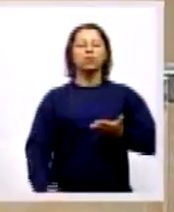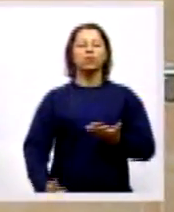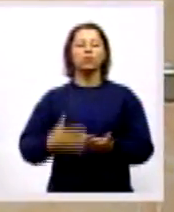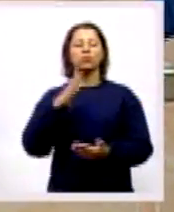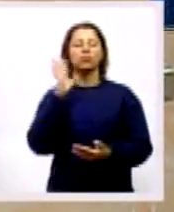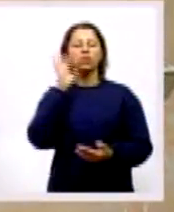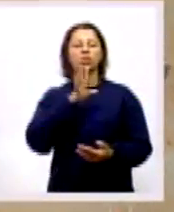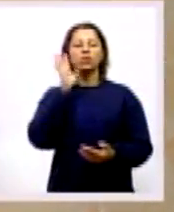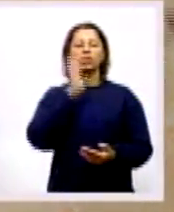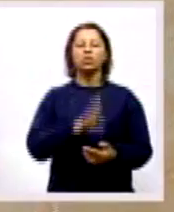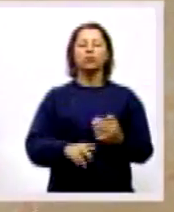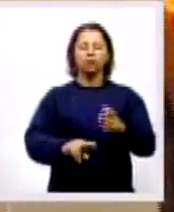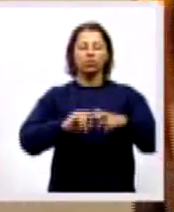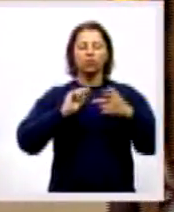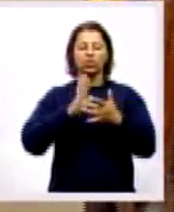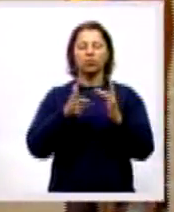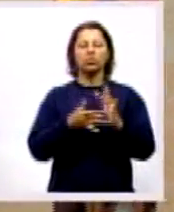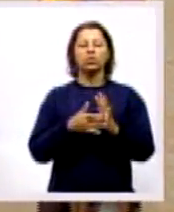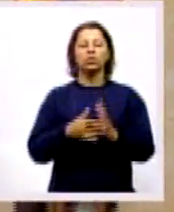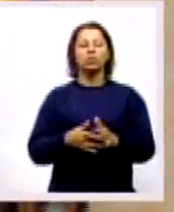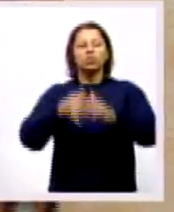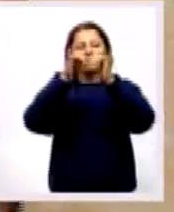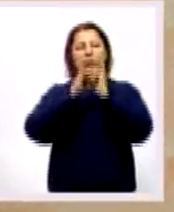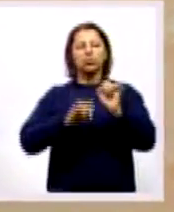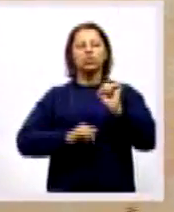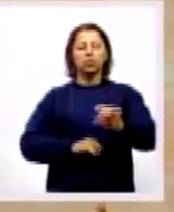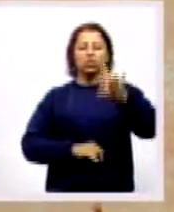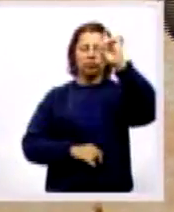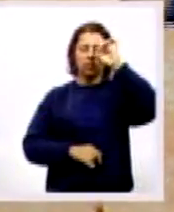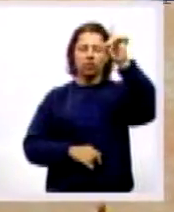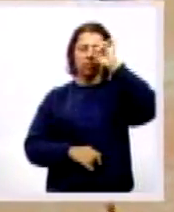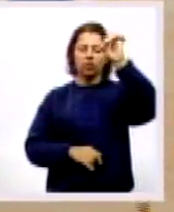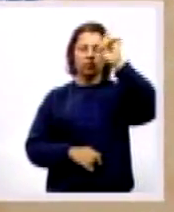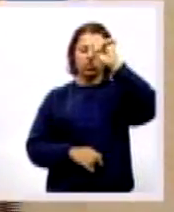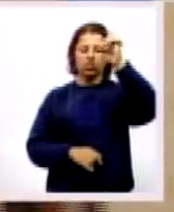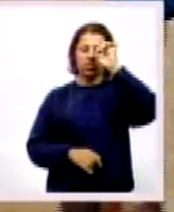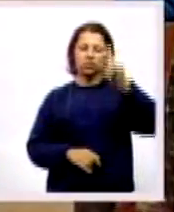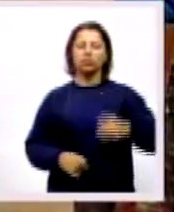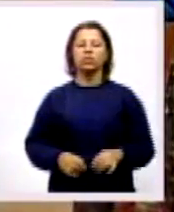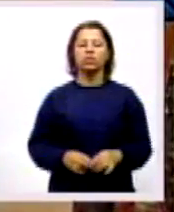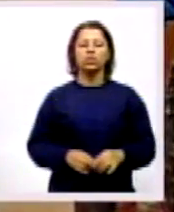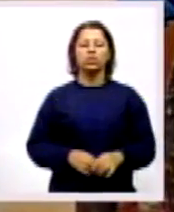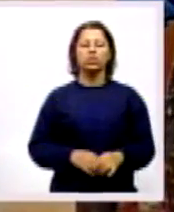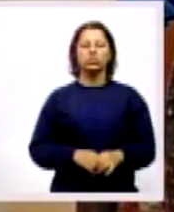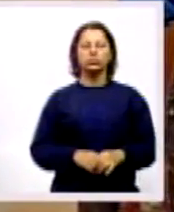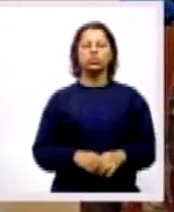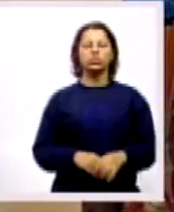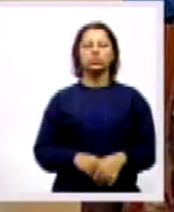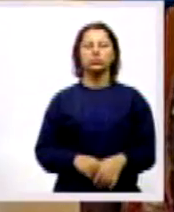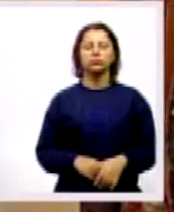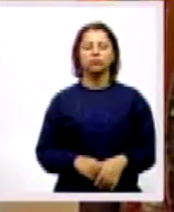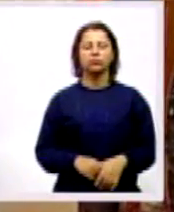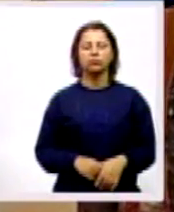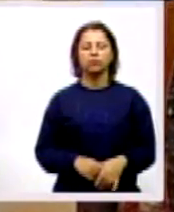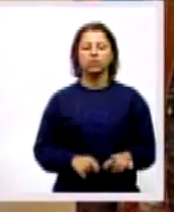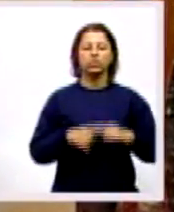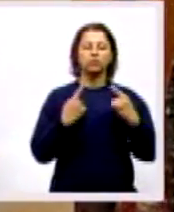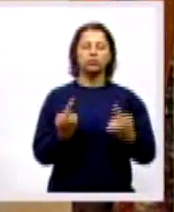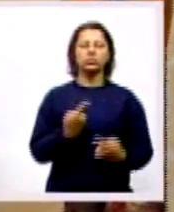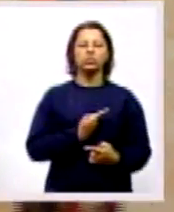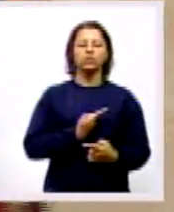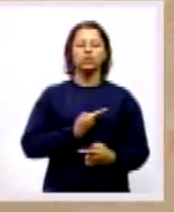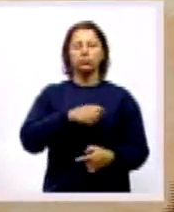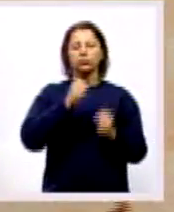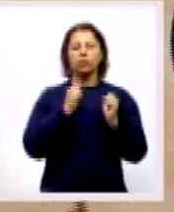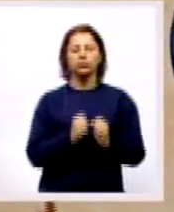Jesus insistia demais que todos os dias, isso ele não, em nenhum momento está escrito aqui, mas nós podemos deduzir